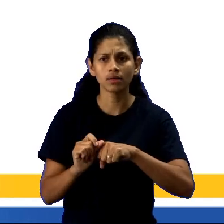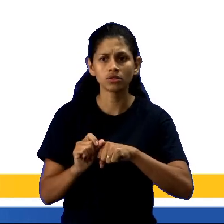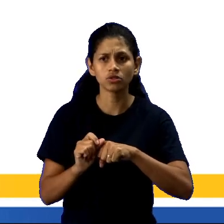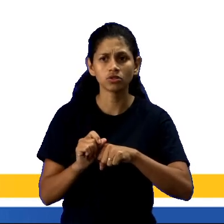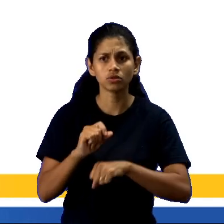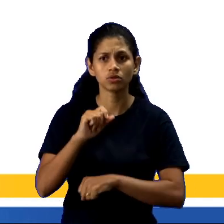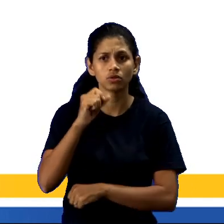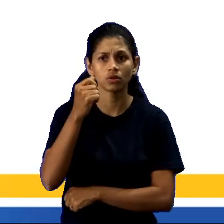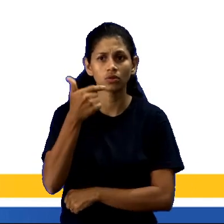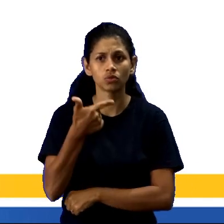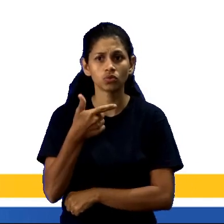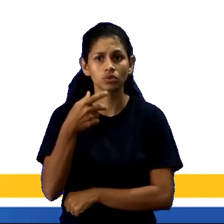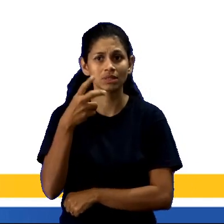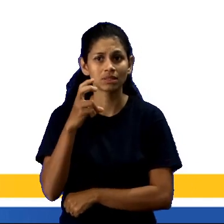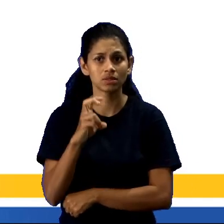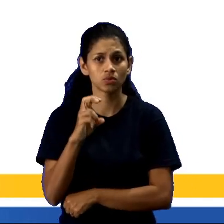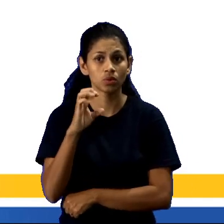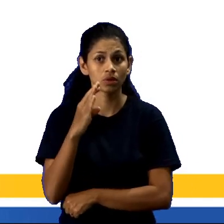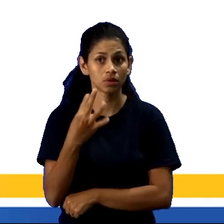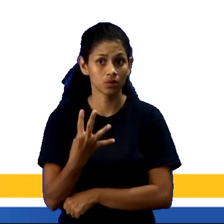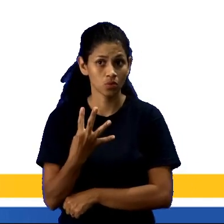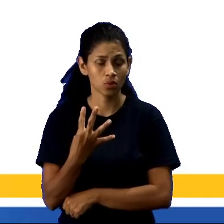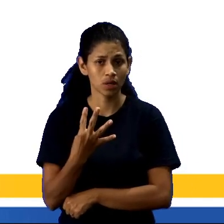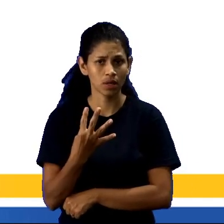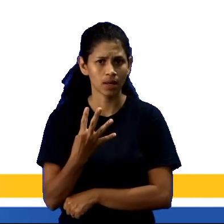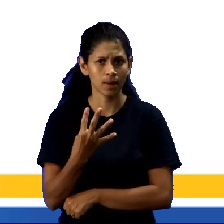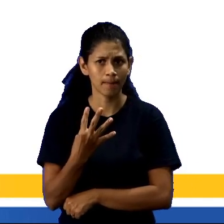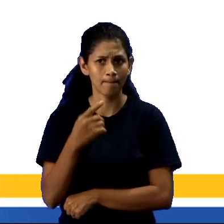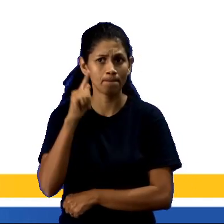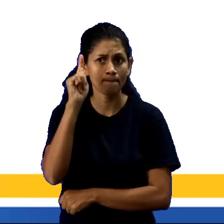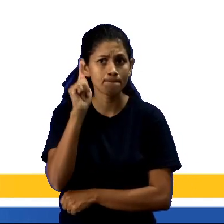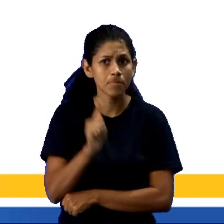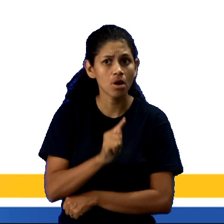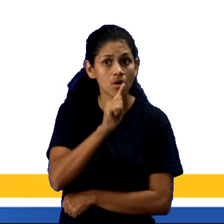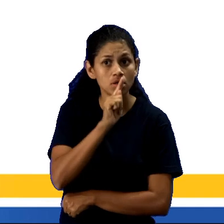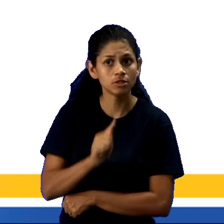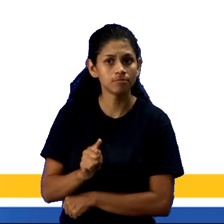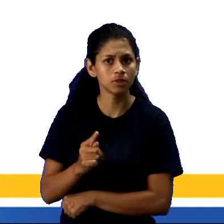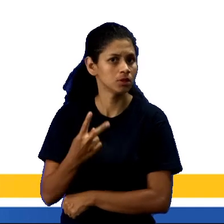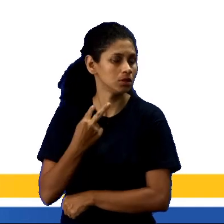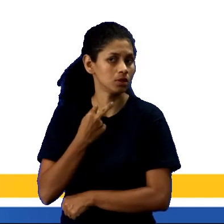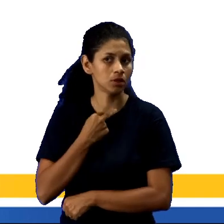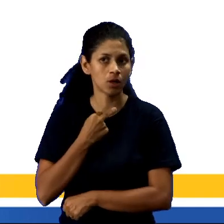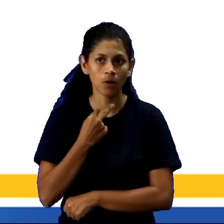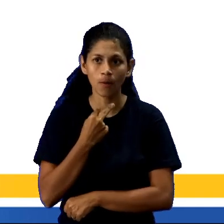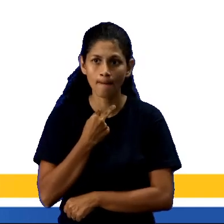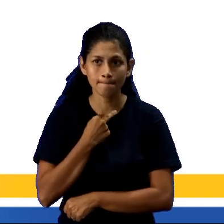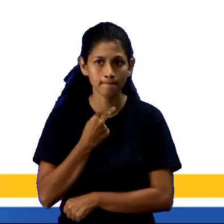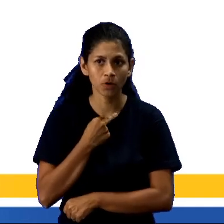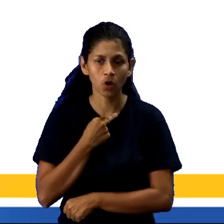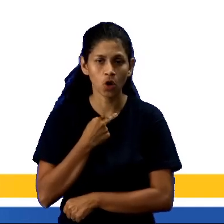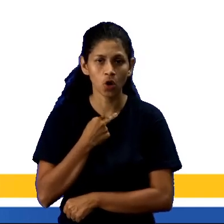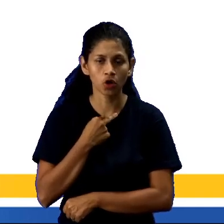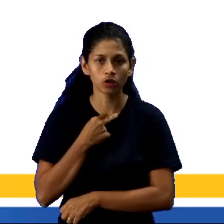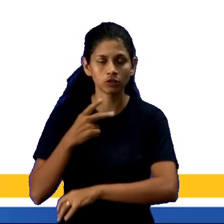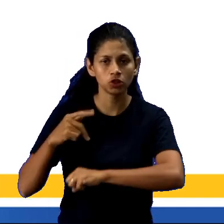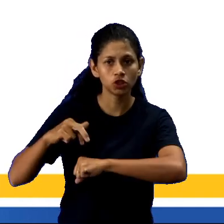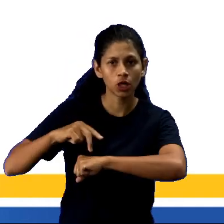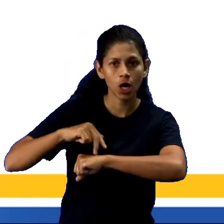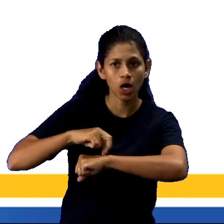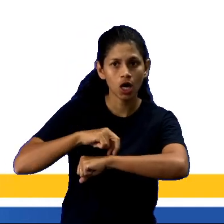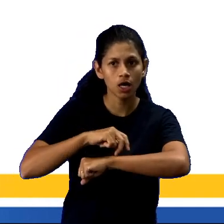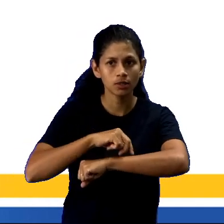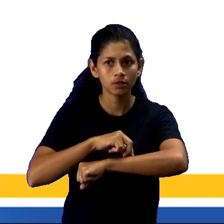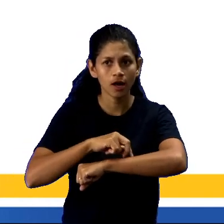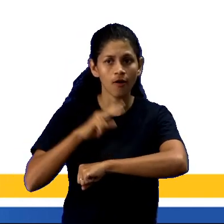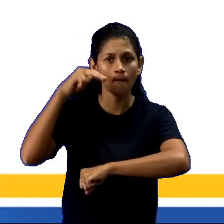É proibido ao pedestre. Primeiro, inciso 1º, permanecer ou andar nas